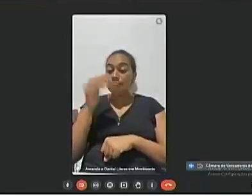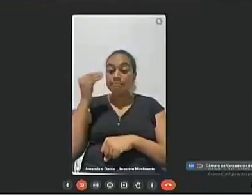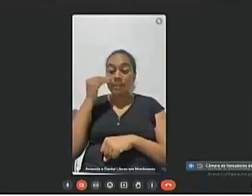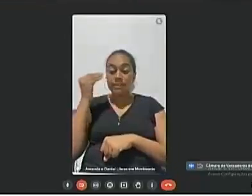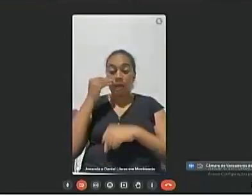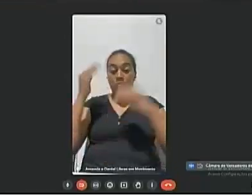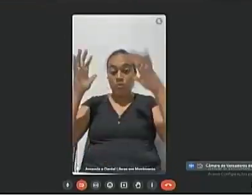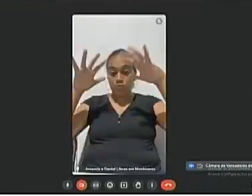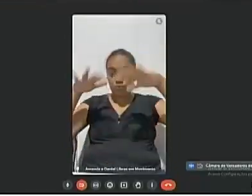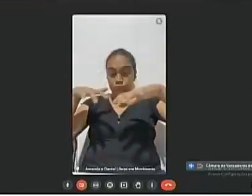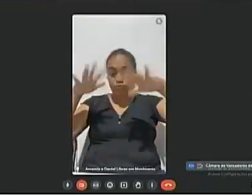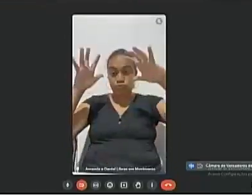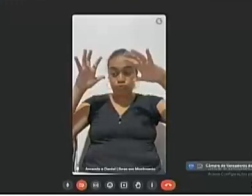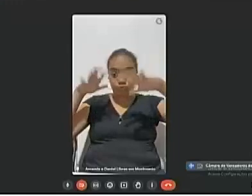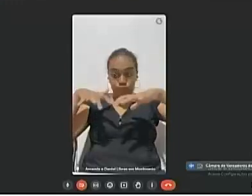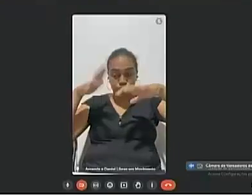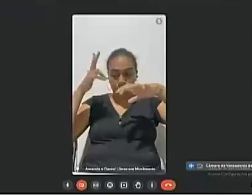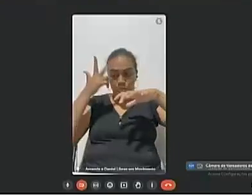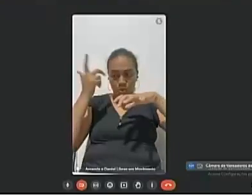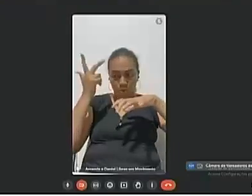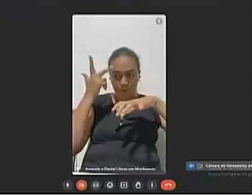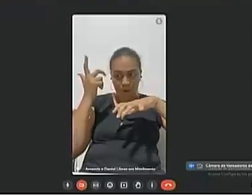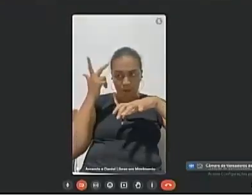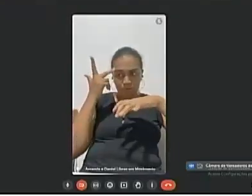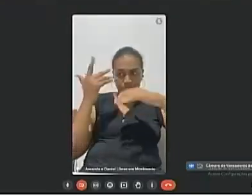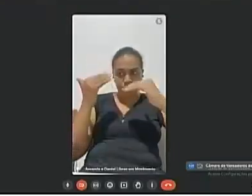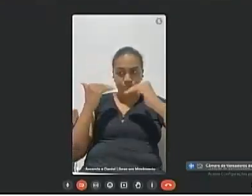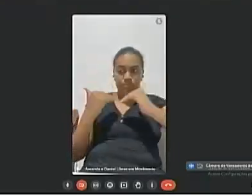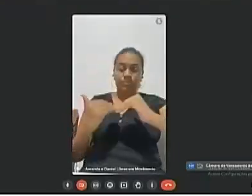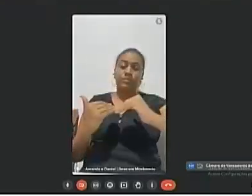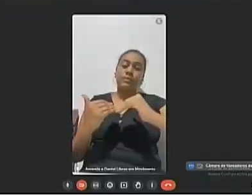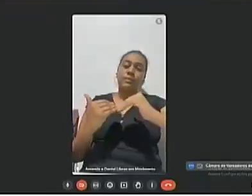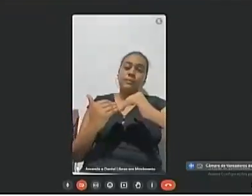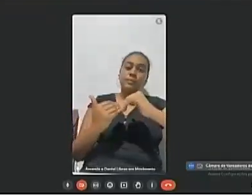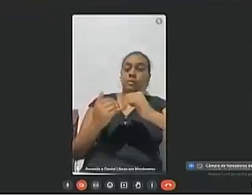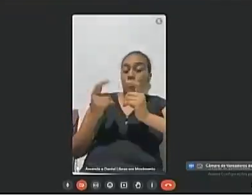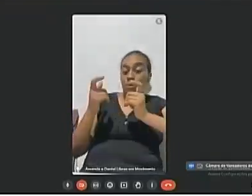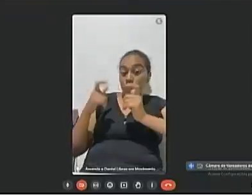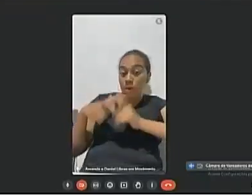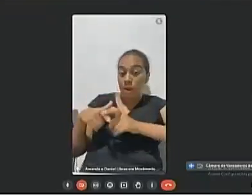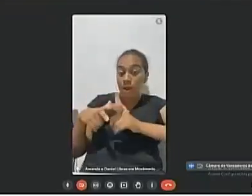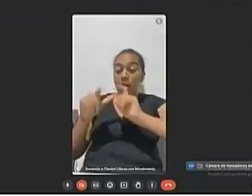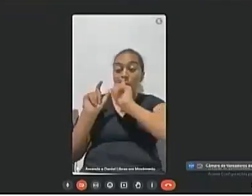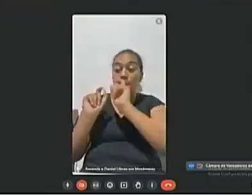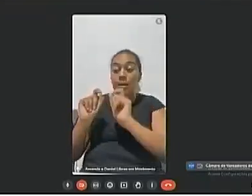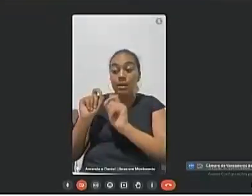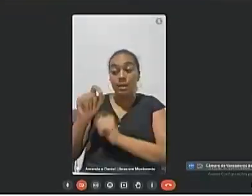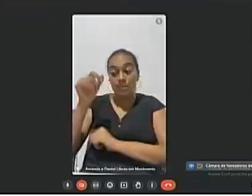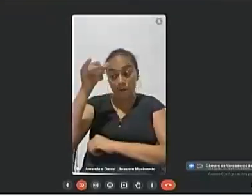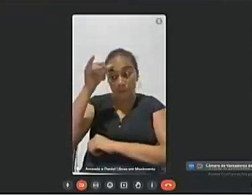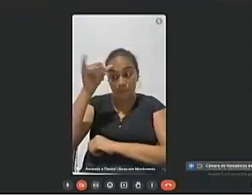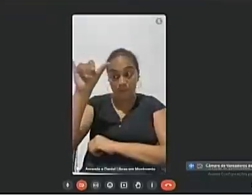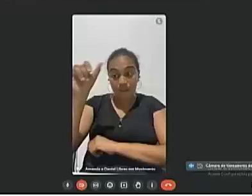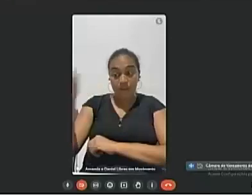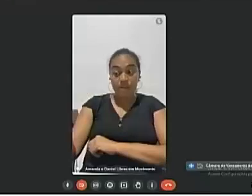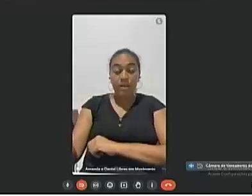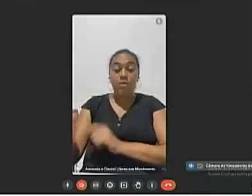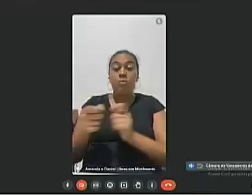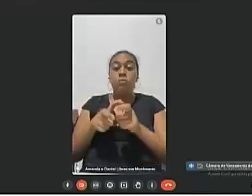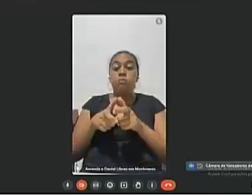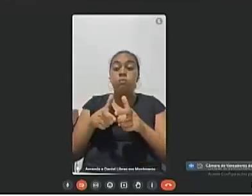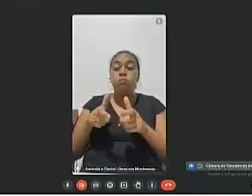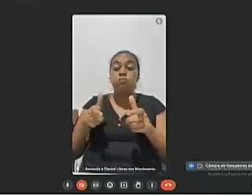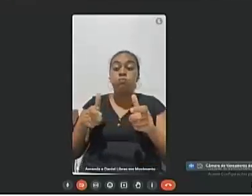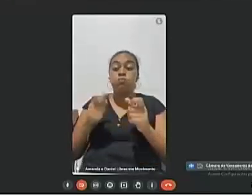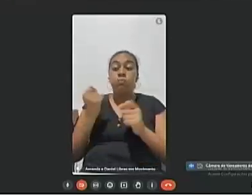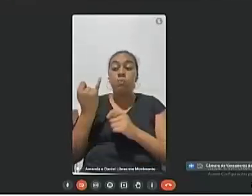depois do sistema na cota abaixo, que seria para a represa, para maximizar a quantidade de